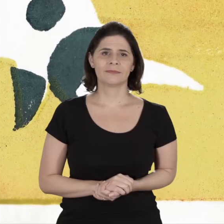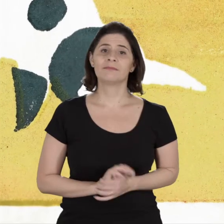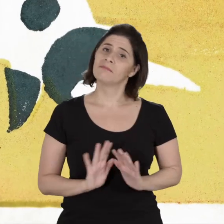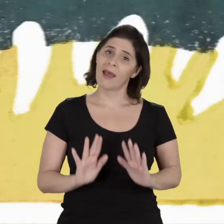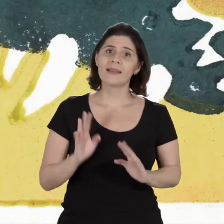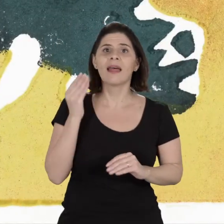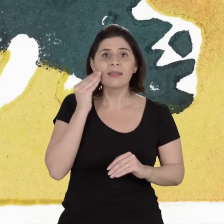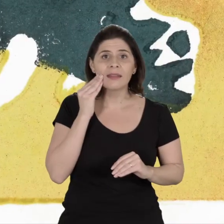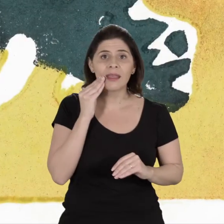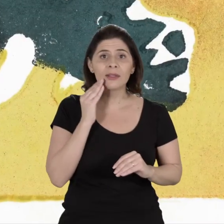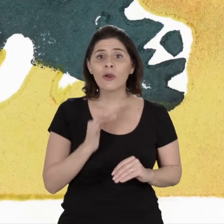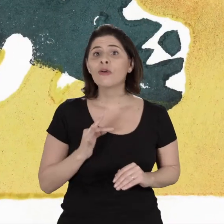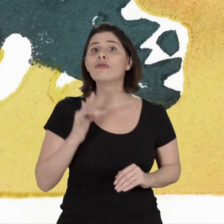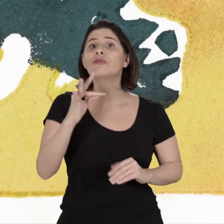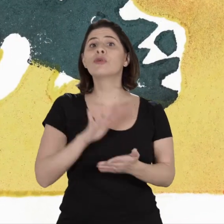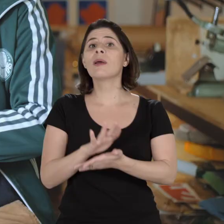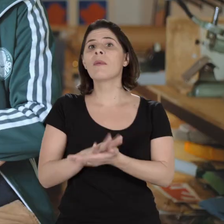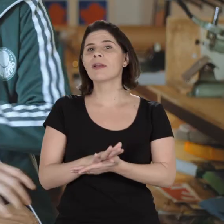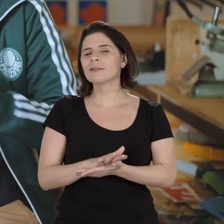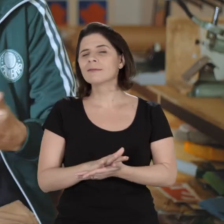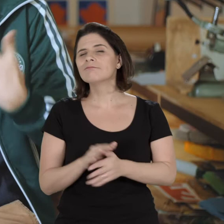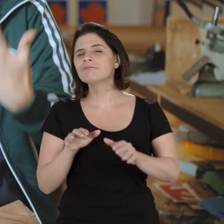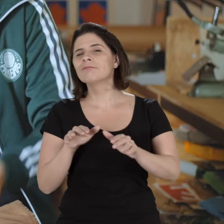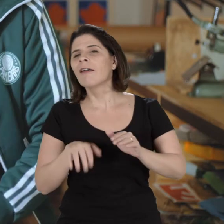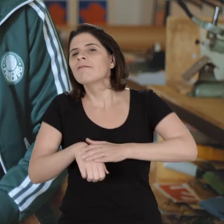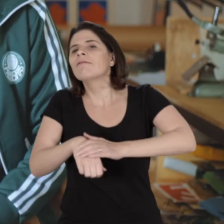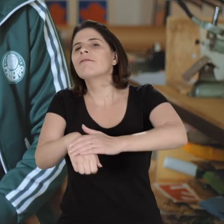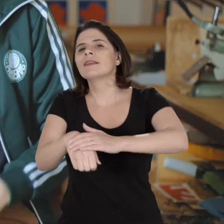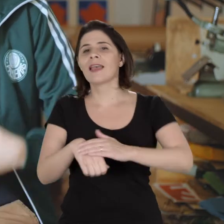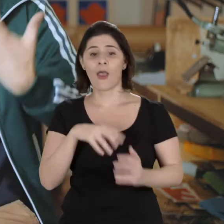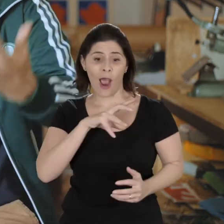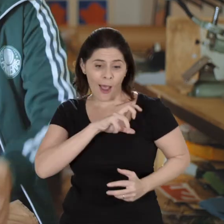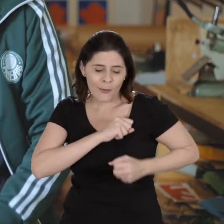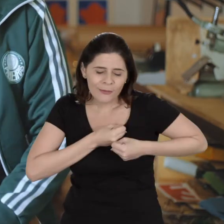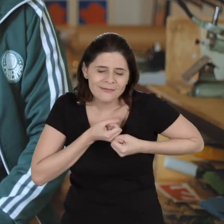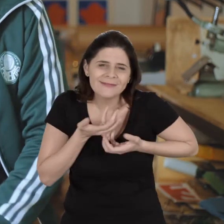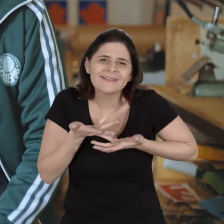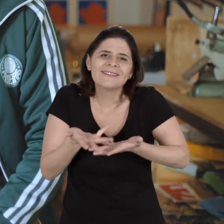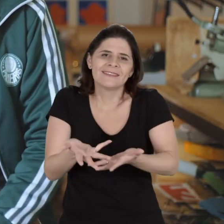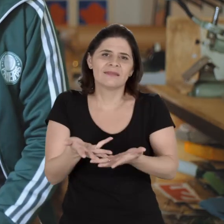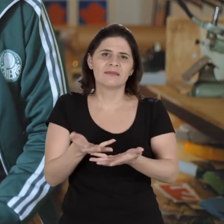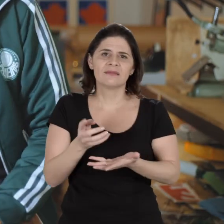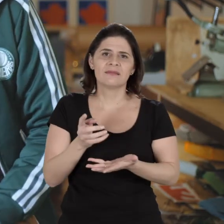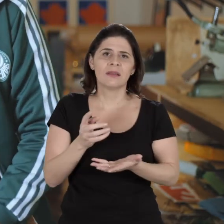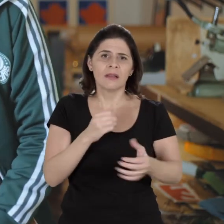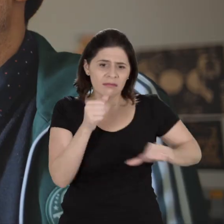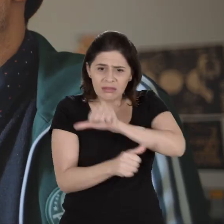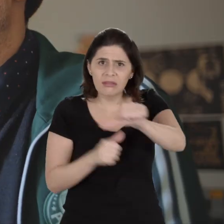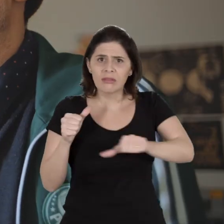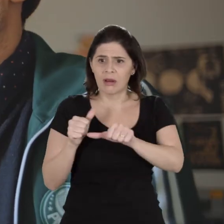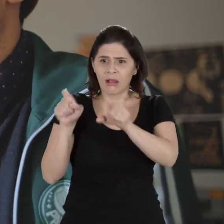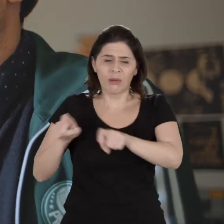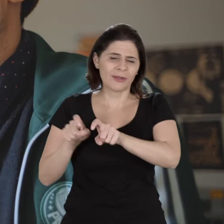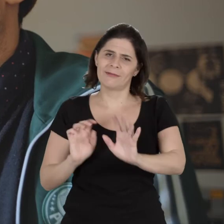Mas a gente está tentando construir um futuro da publicação. Esse amor que vai fazer a coisa dar aquele suspiro e não deixar tudo ser digitalizado. Meio